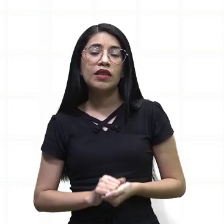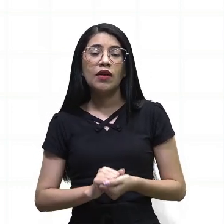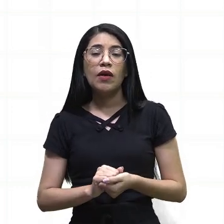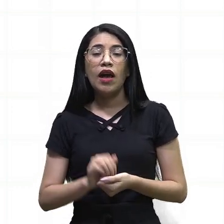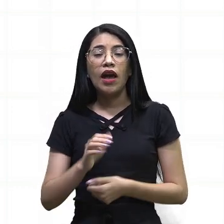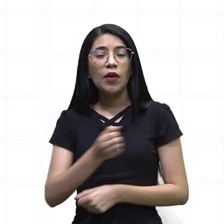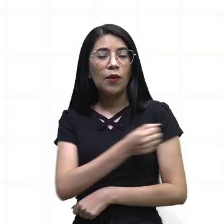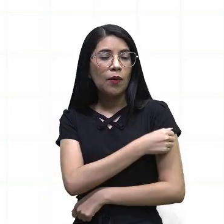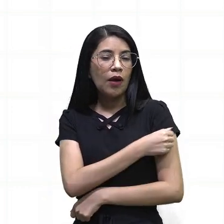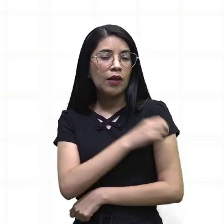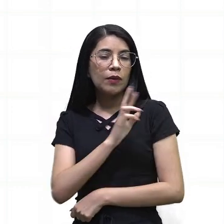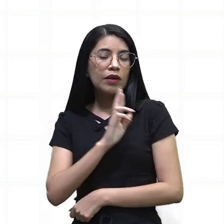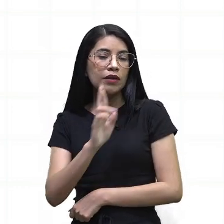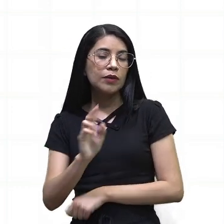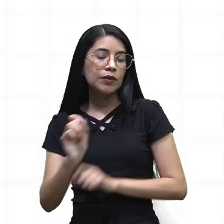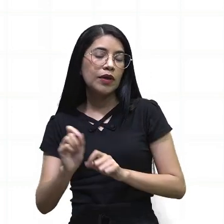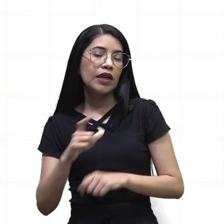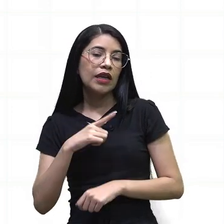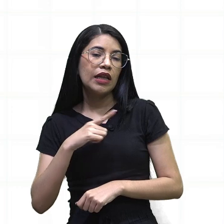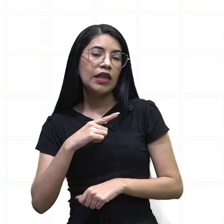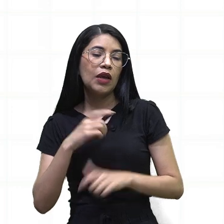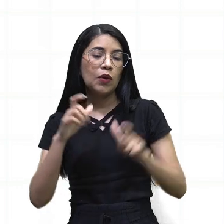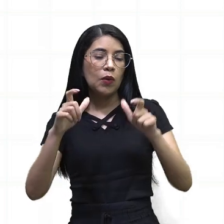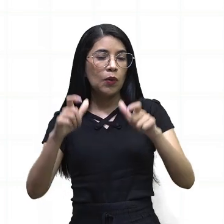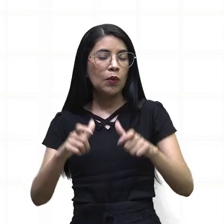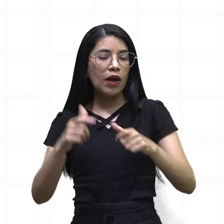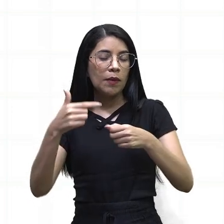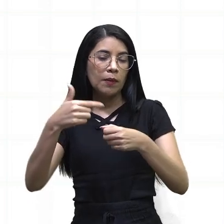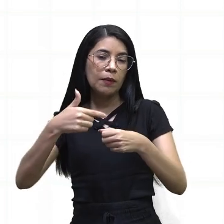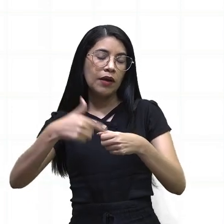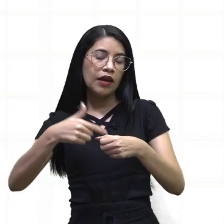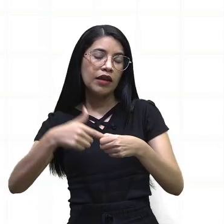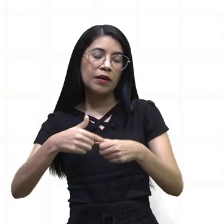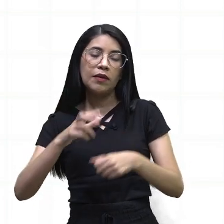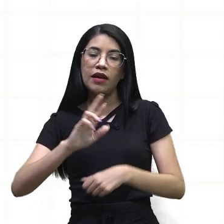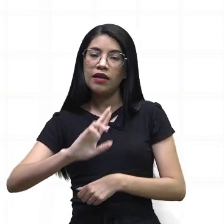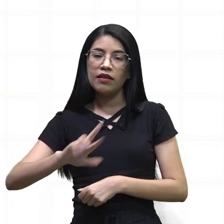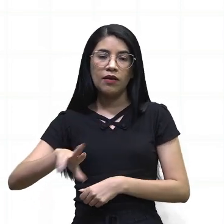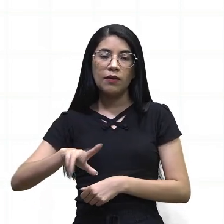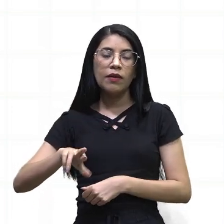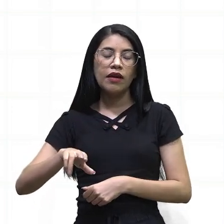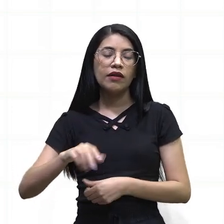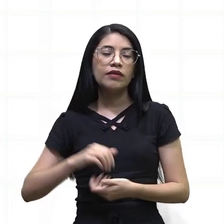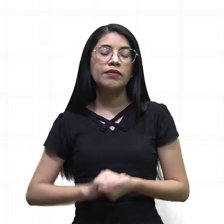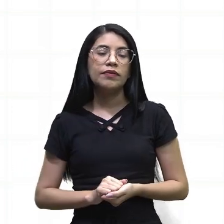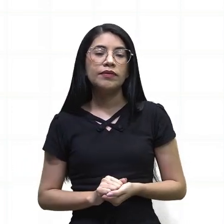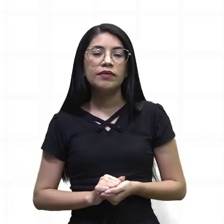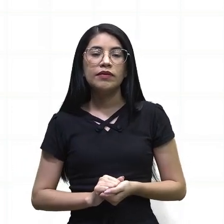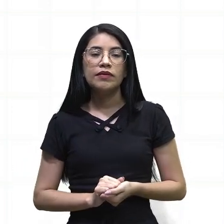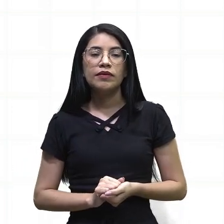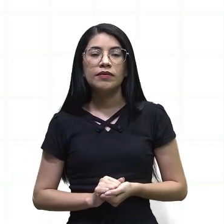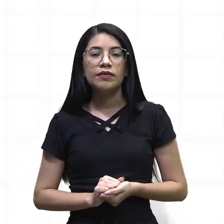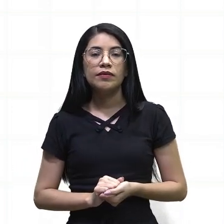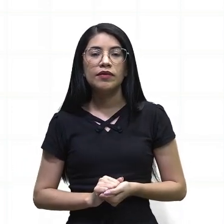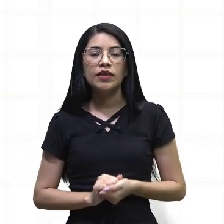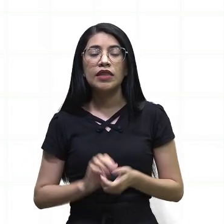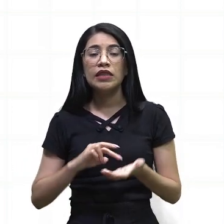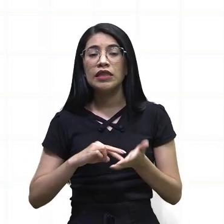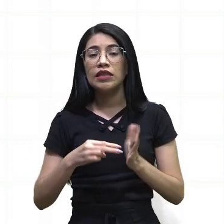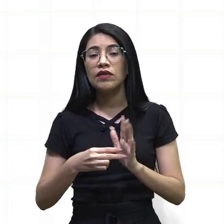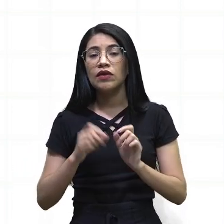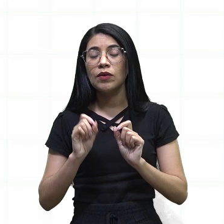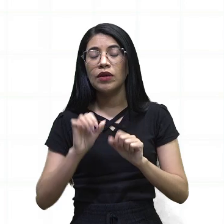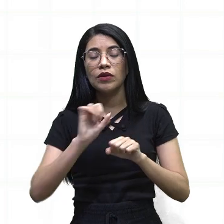é o sujeito que tem o quê? Um posto. Não, gente, sujeito composto não é quem tem posto de gasolina.